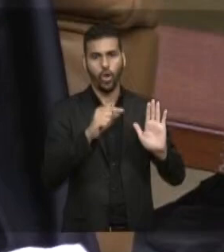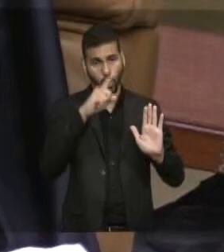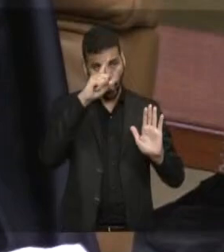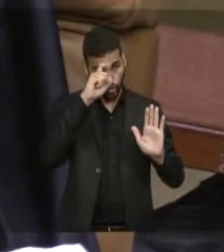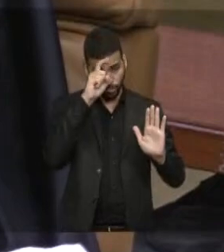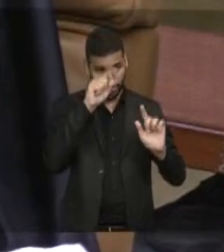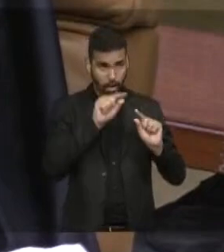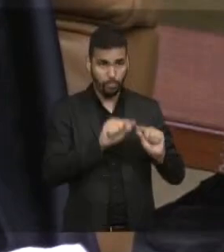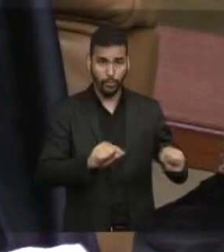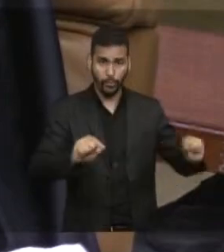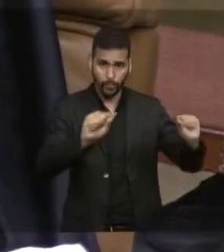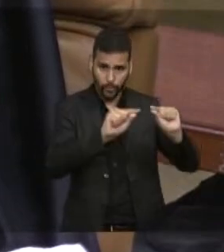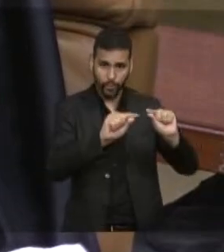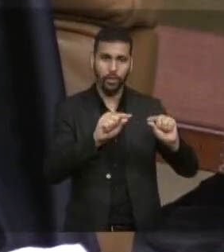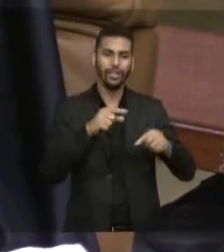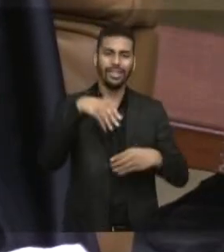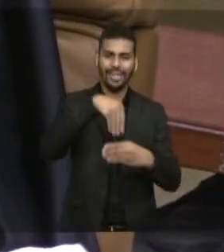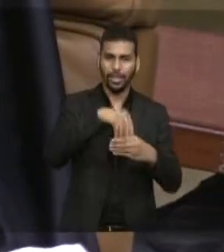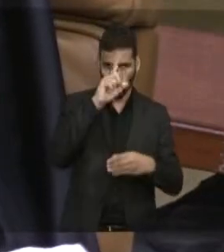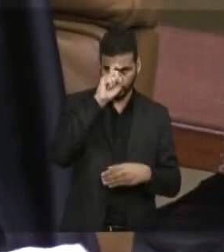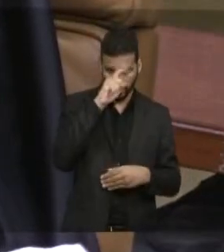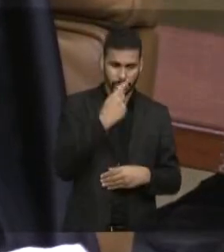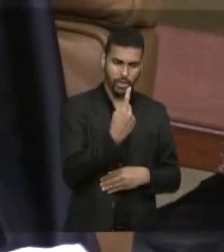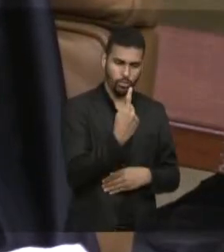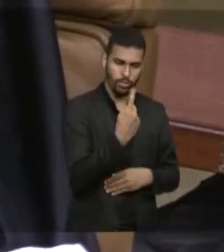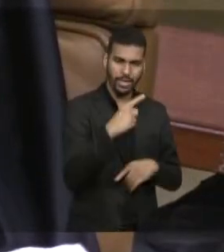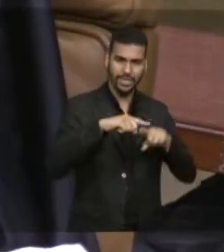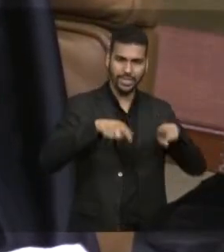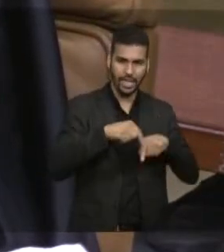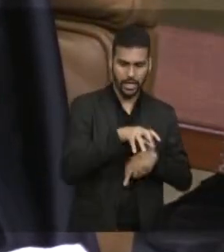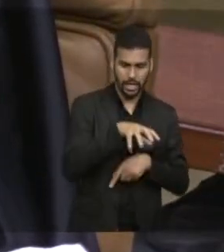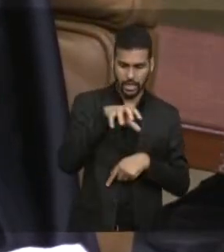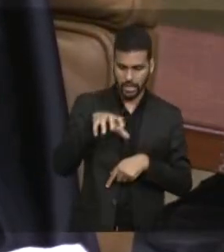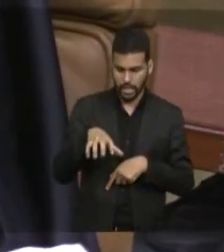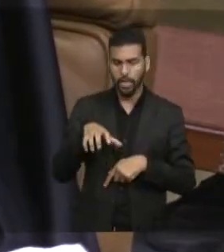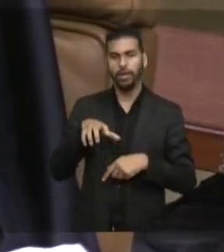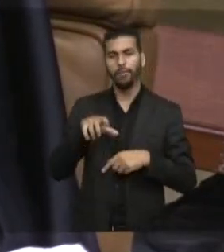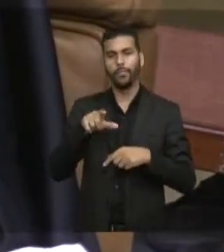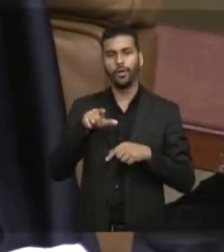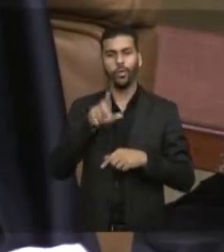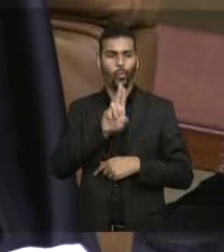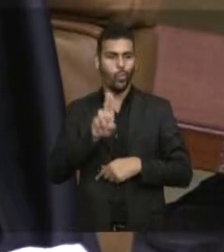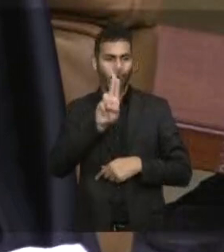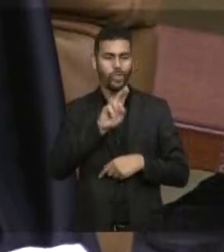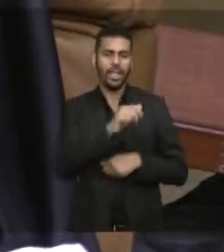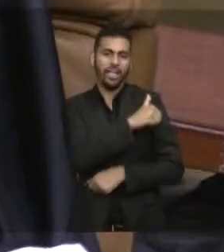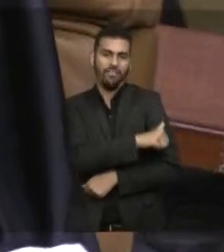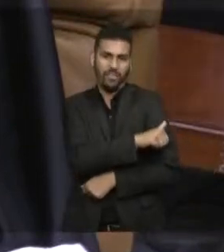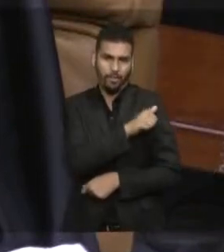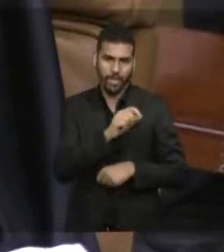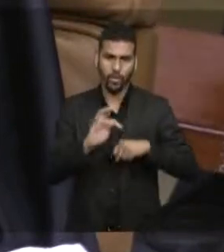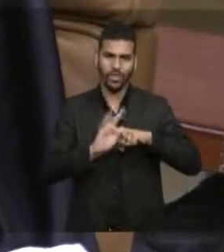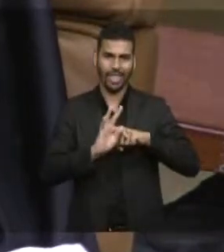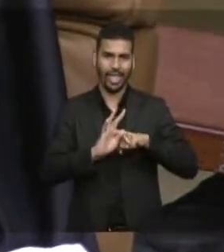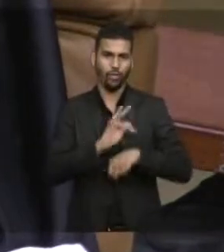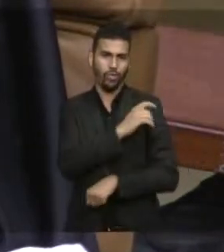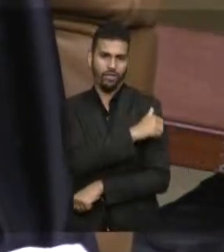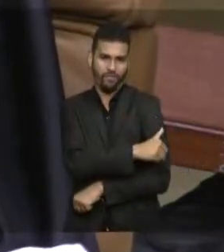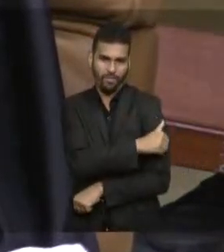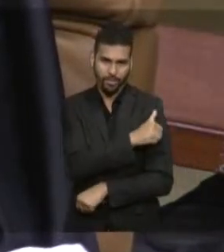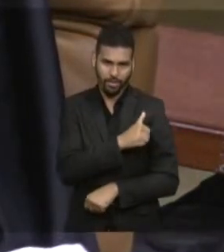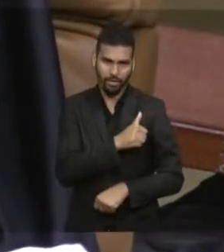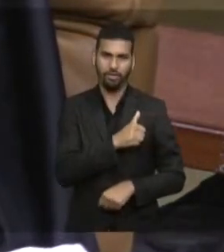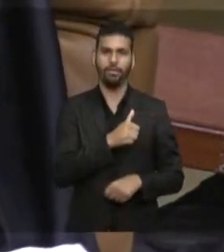ficam obrigados a criar uma sala de descompressão para ser utilizada pelos enfermeiros técnicos enfermagem e